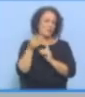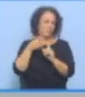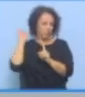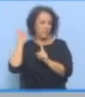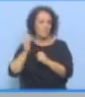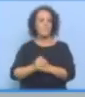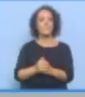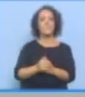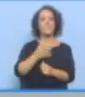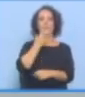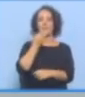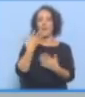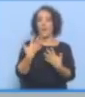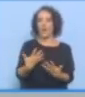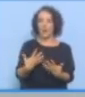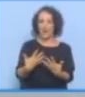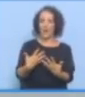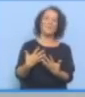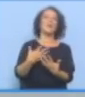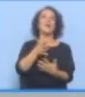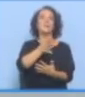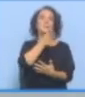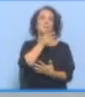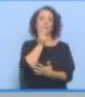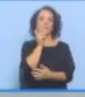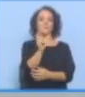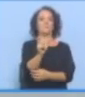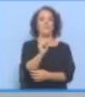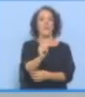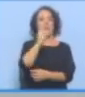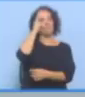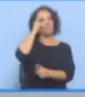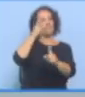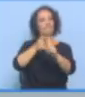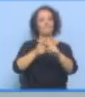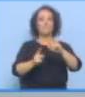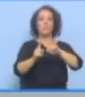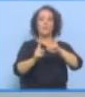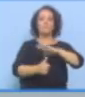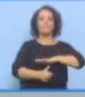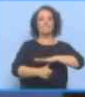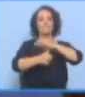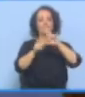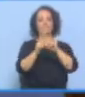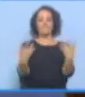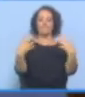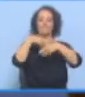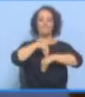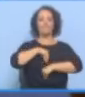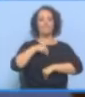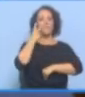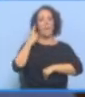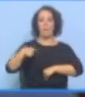Para Gáudio dos Biblistas, agora a palavra adquire de facto essa centralidade no cotidiano